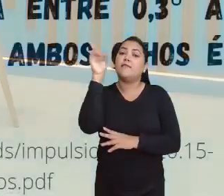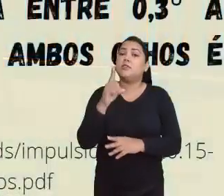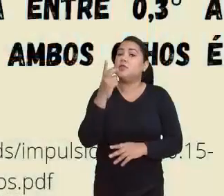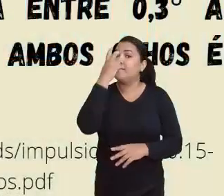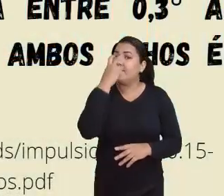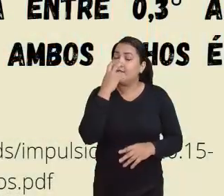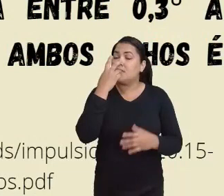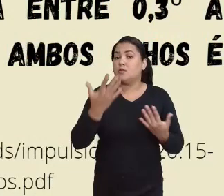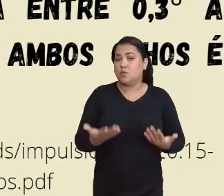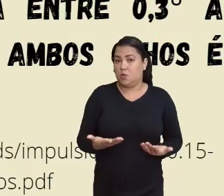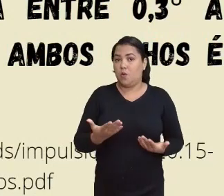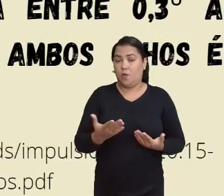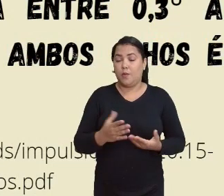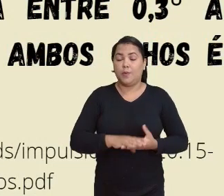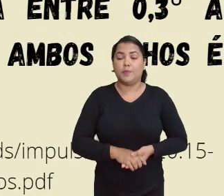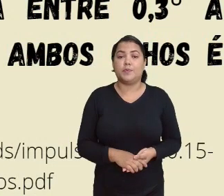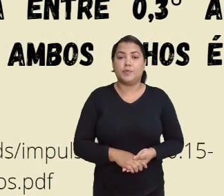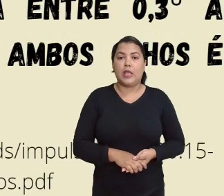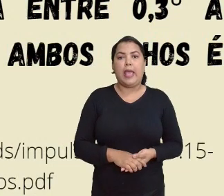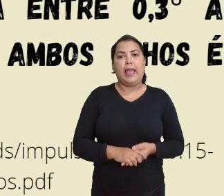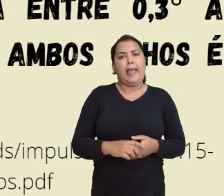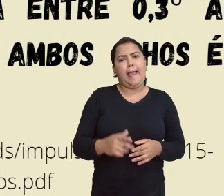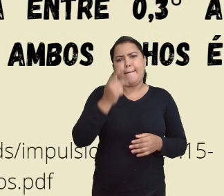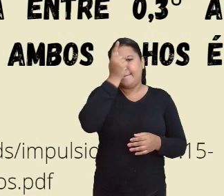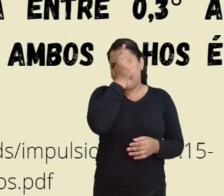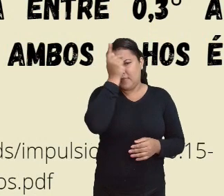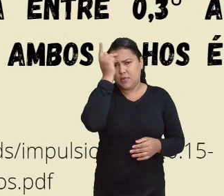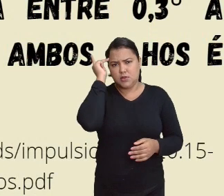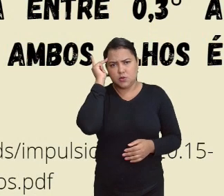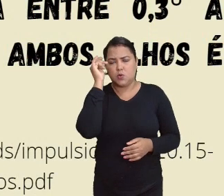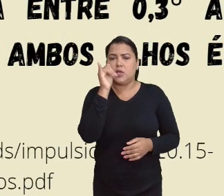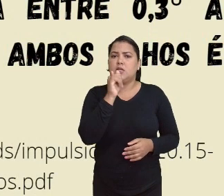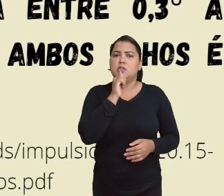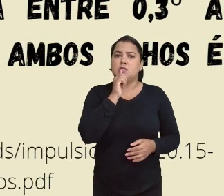deficiência visual, né? Que é uma pessoa